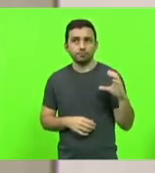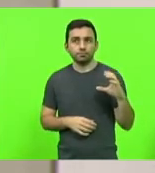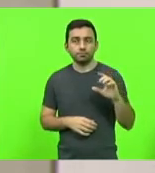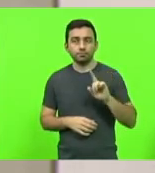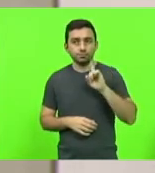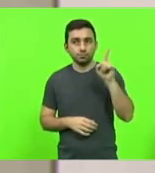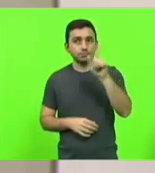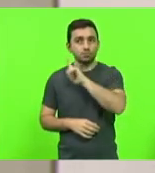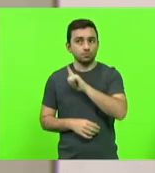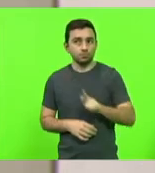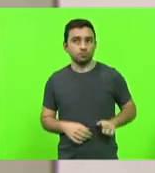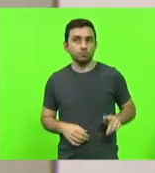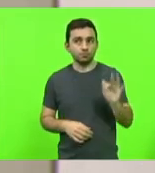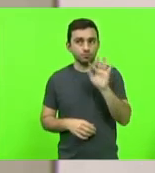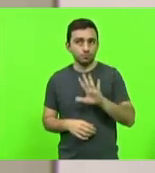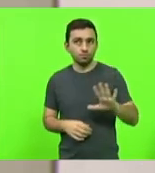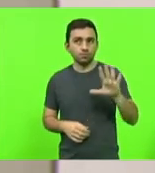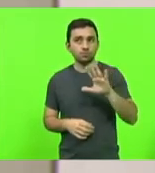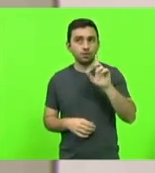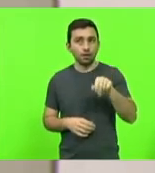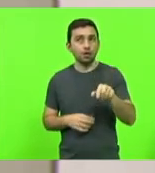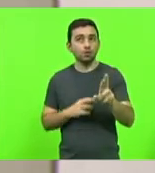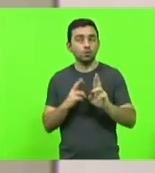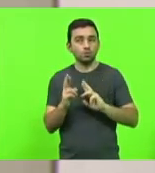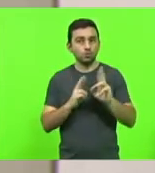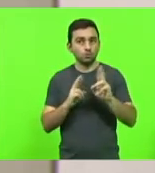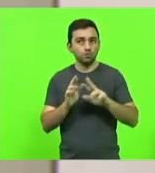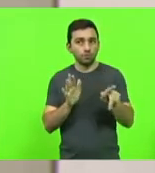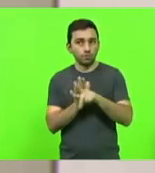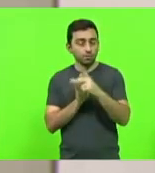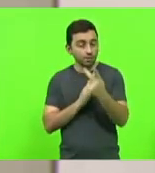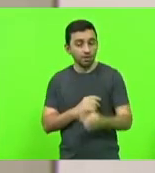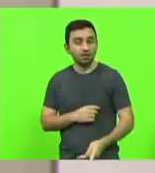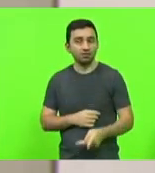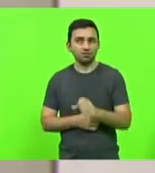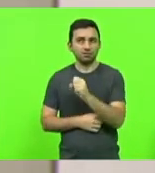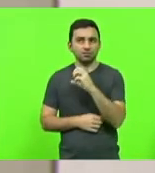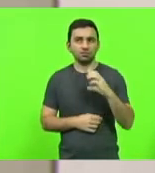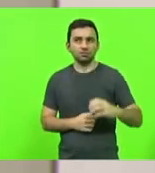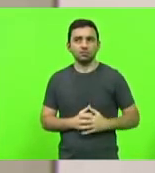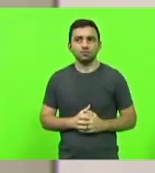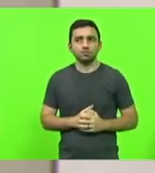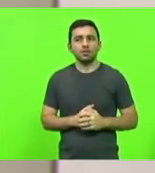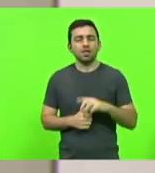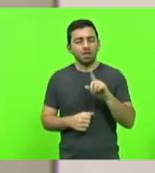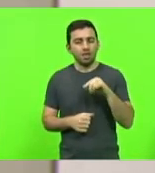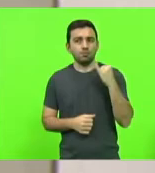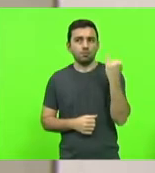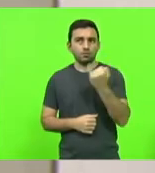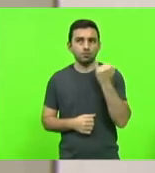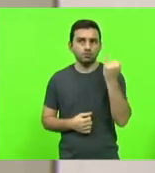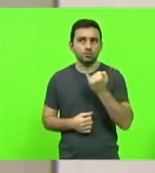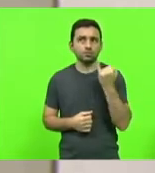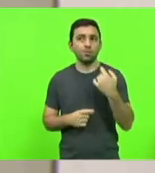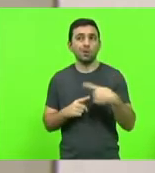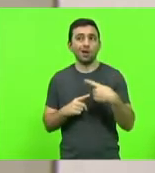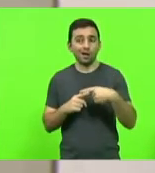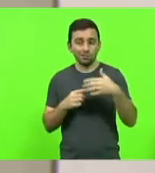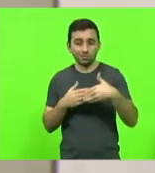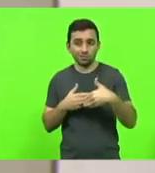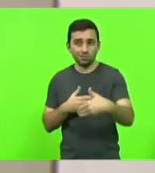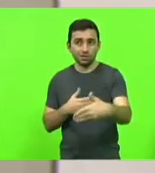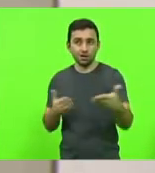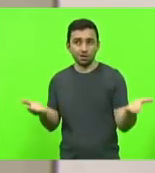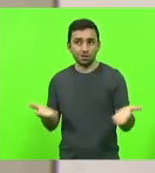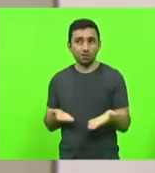governo federal, para serem investidos em rodovias de Santa Catarina. Então, esse é um ato muito importante, porque, a partir do momento da